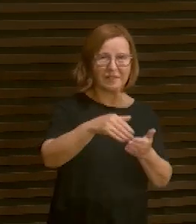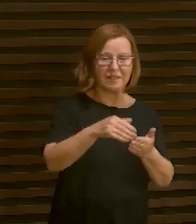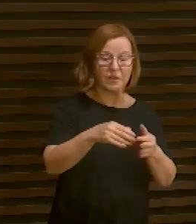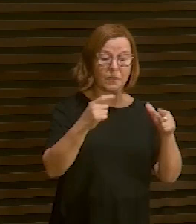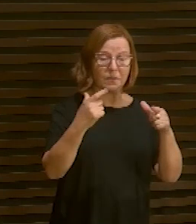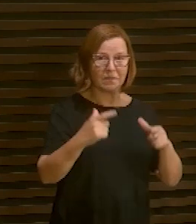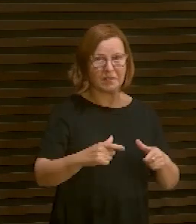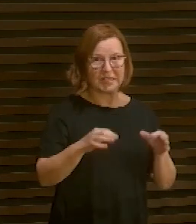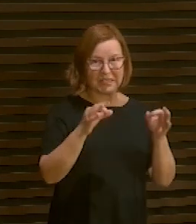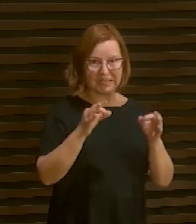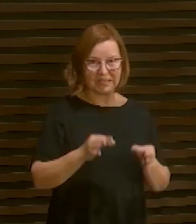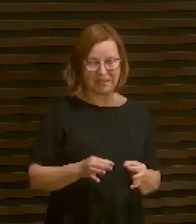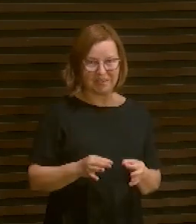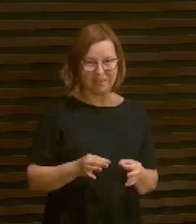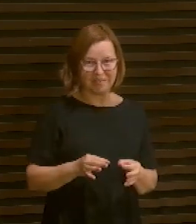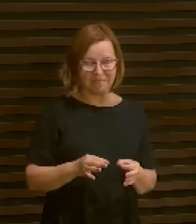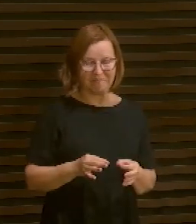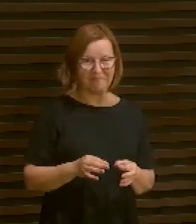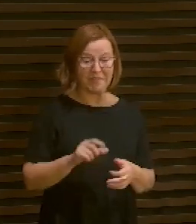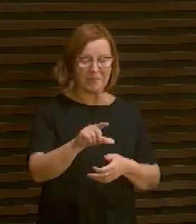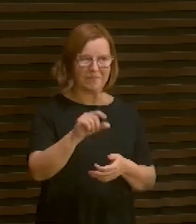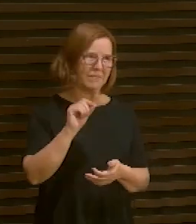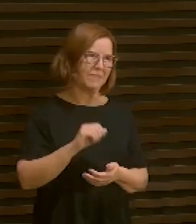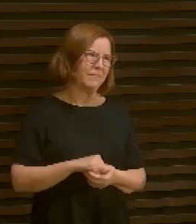exato que havia escolhido.